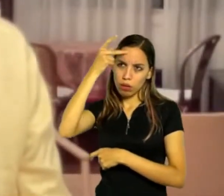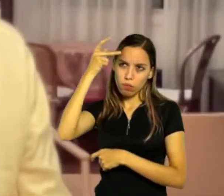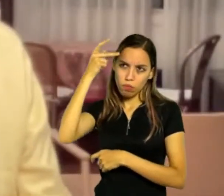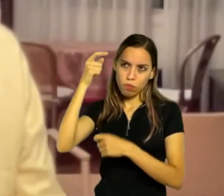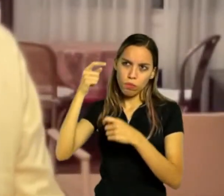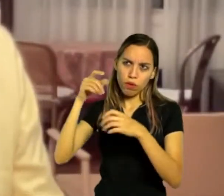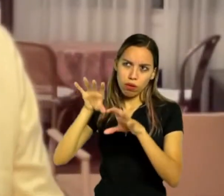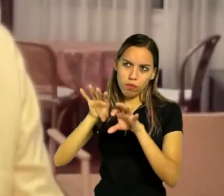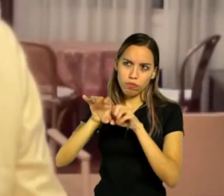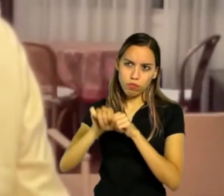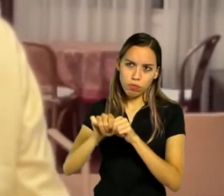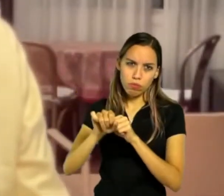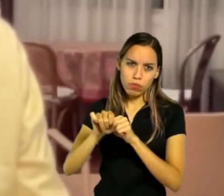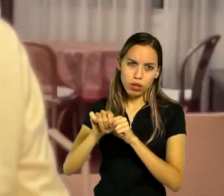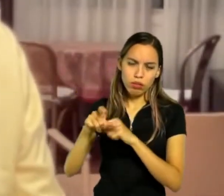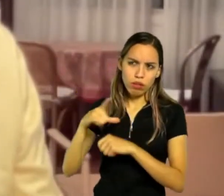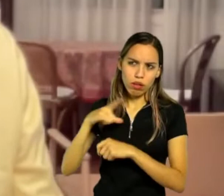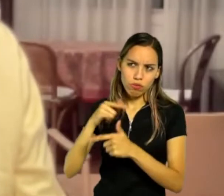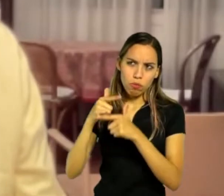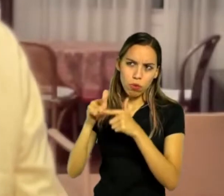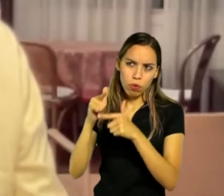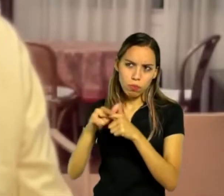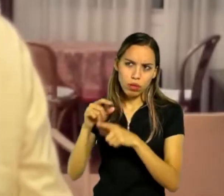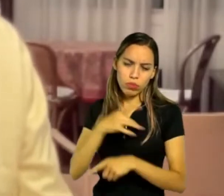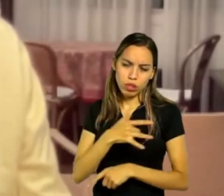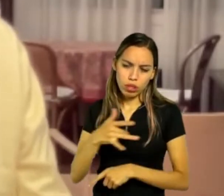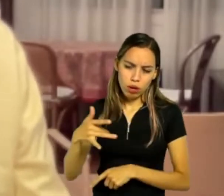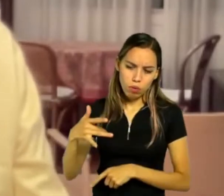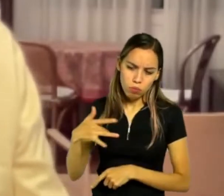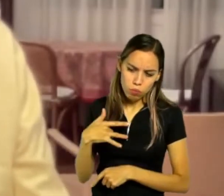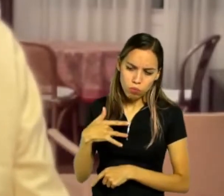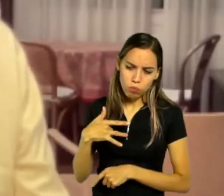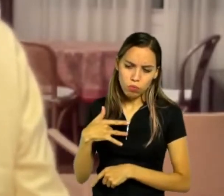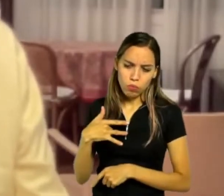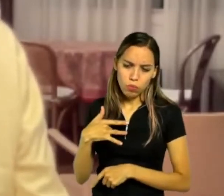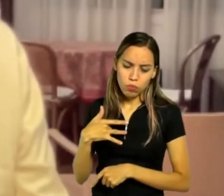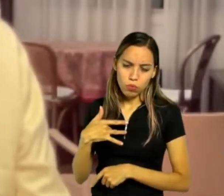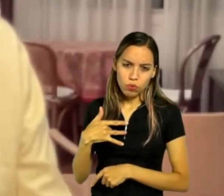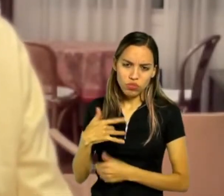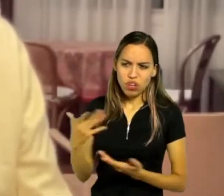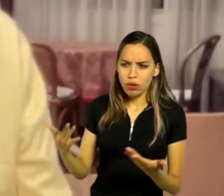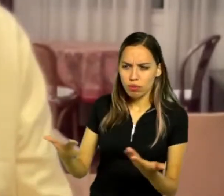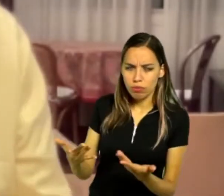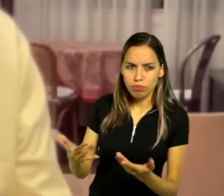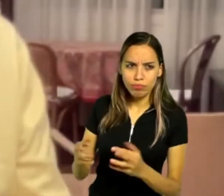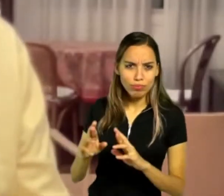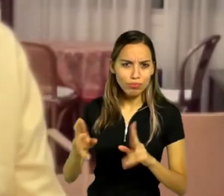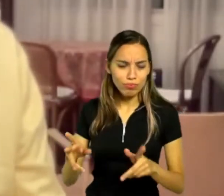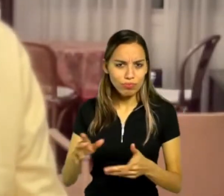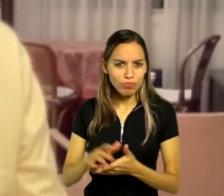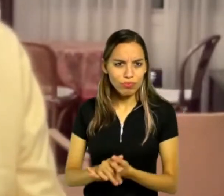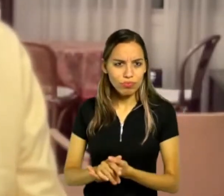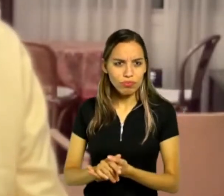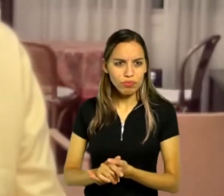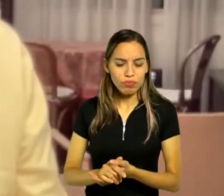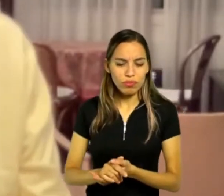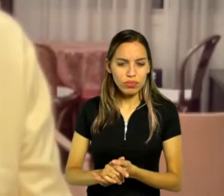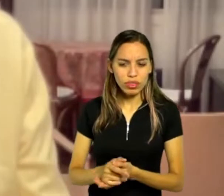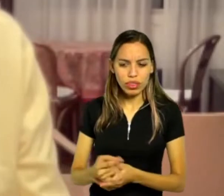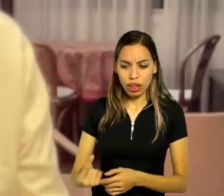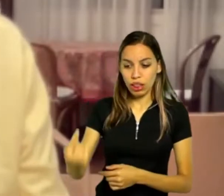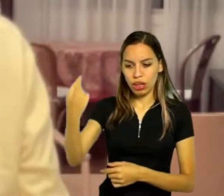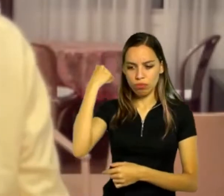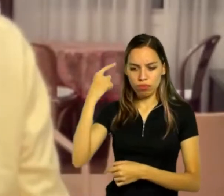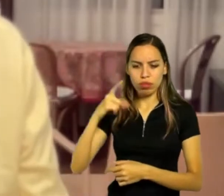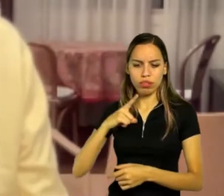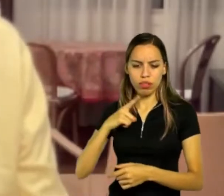coisas muito importantes na minha geração, né? Entre elas, a criação do SUS, por exemplo, né, e